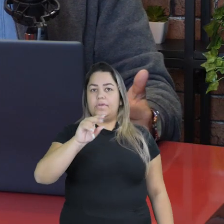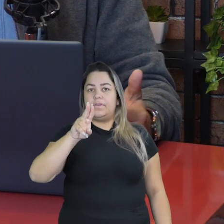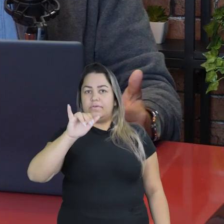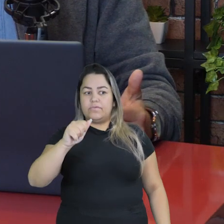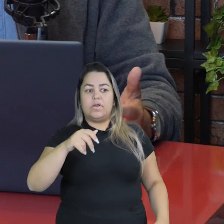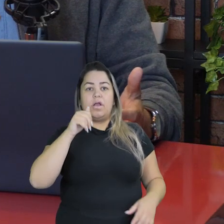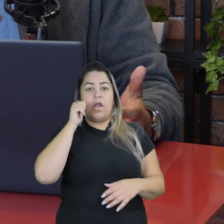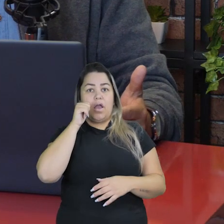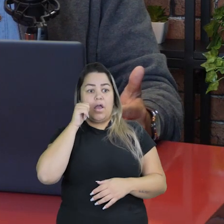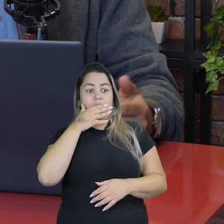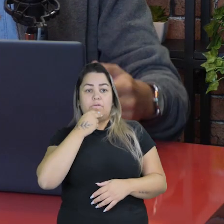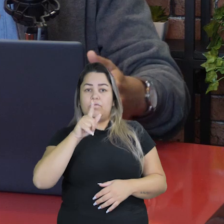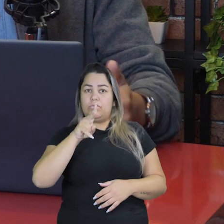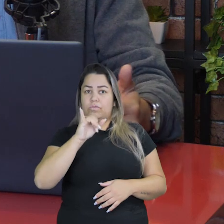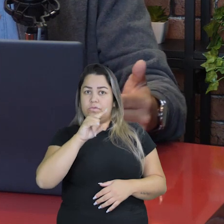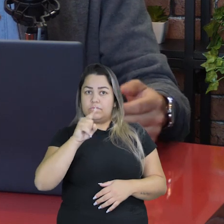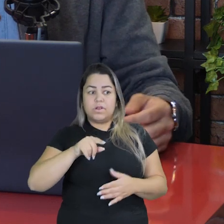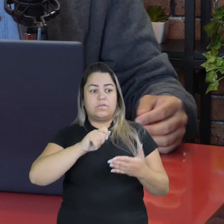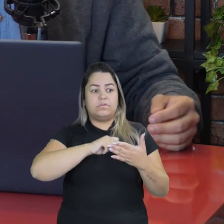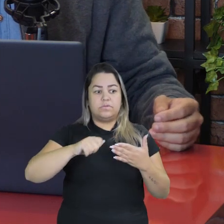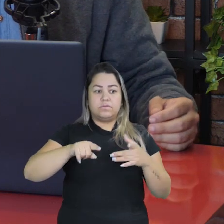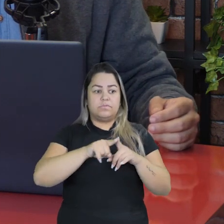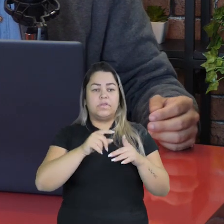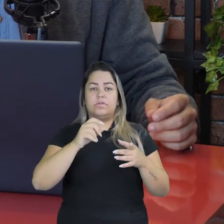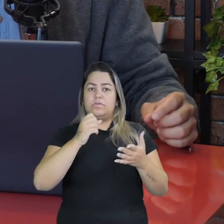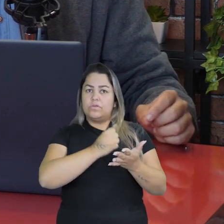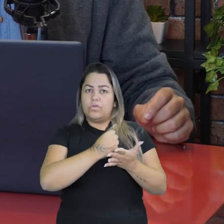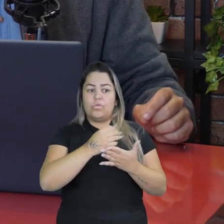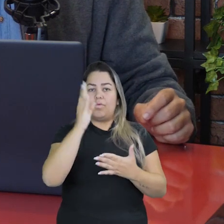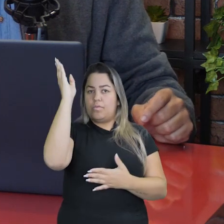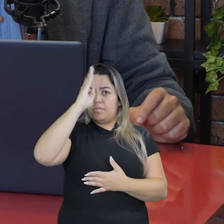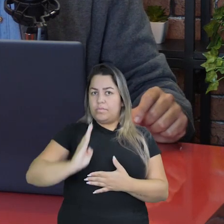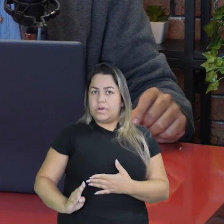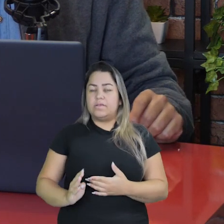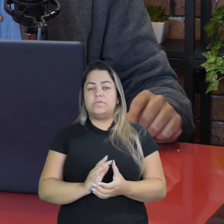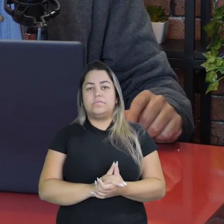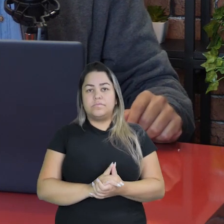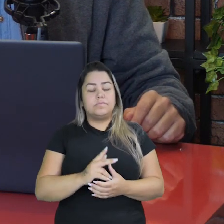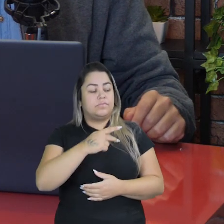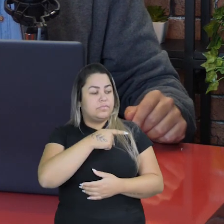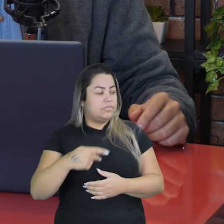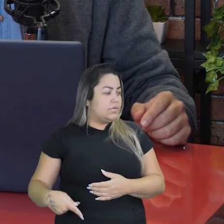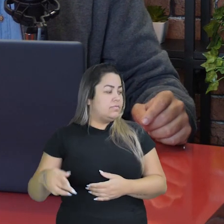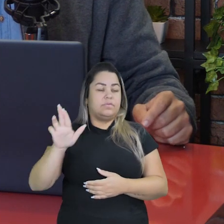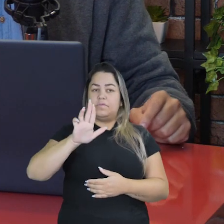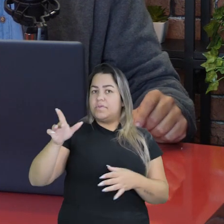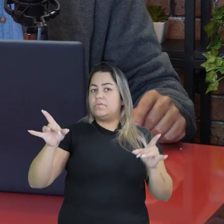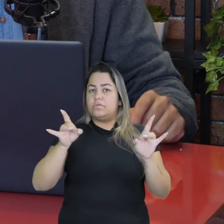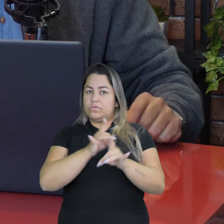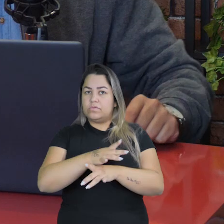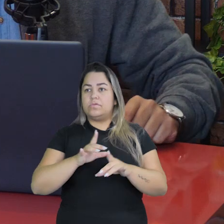foi recebido pelo presidente Luiz Arce para a assinatura de acordos bilaterais com o Brasil. O presidente Lula